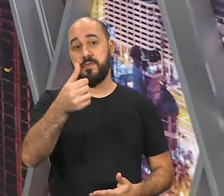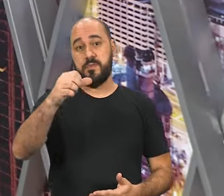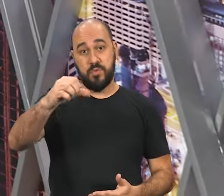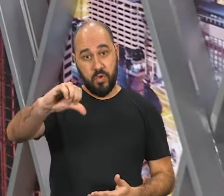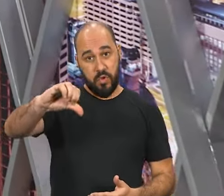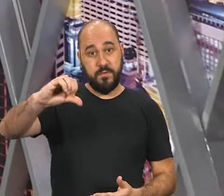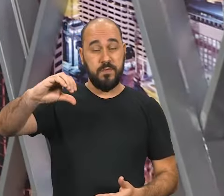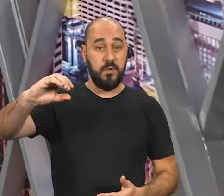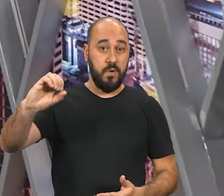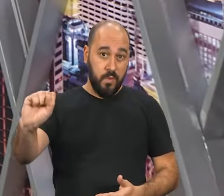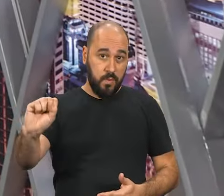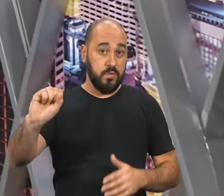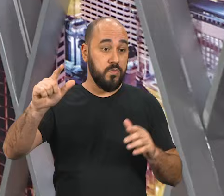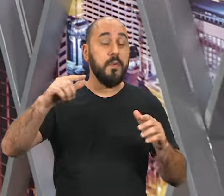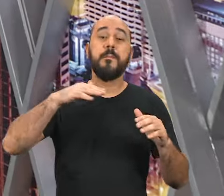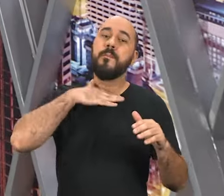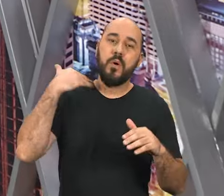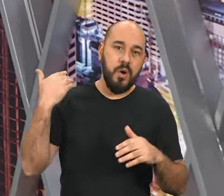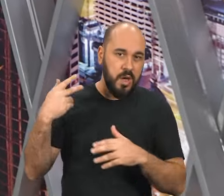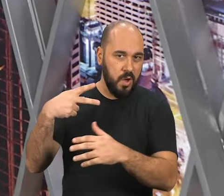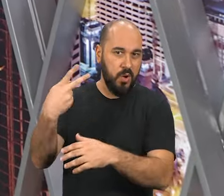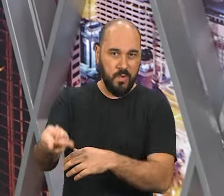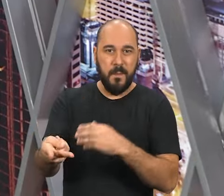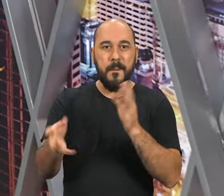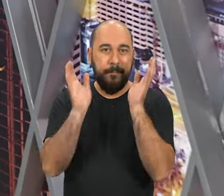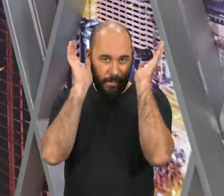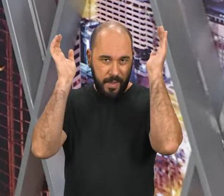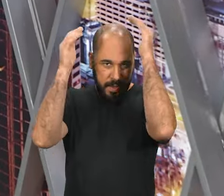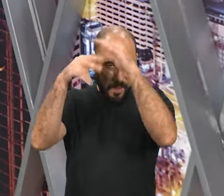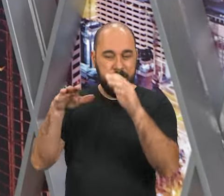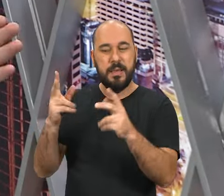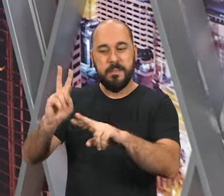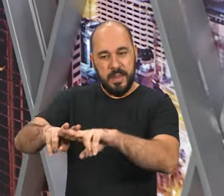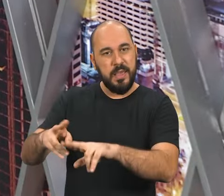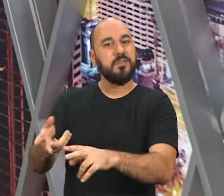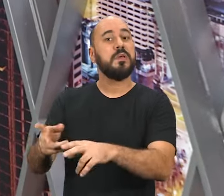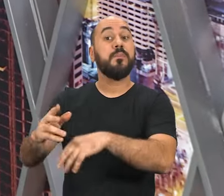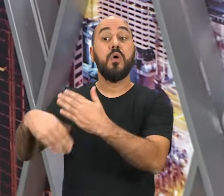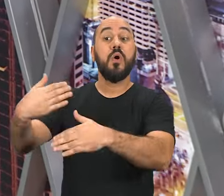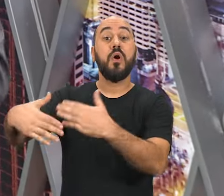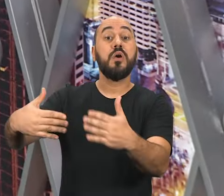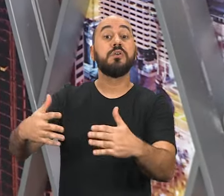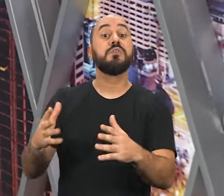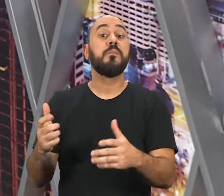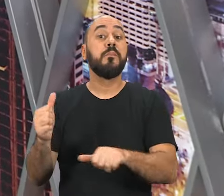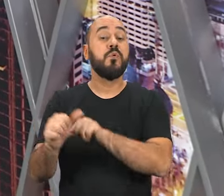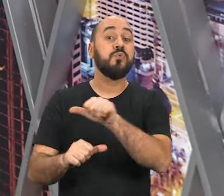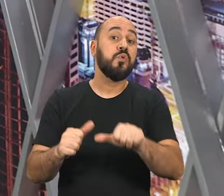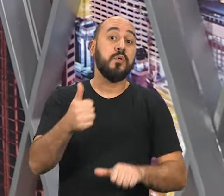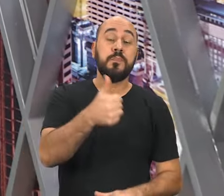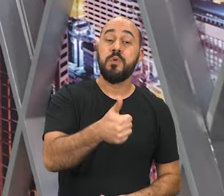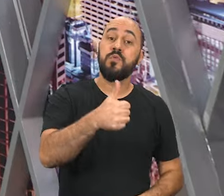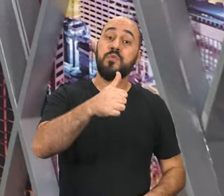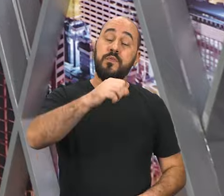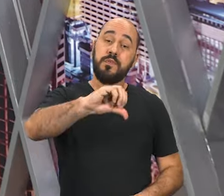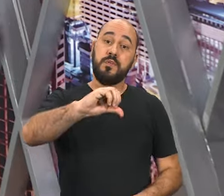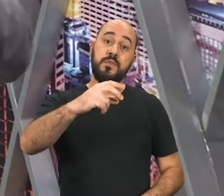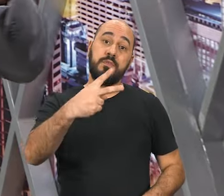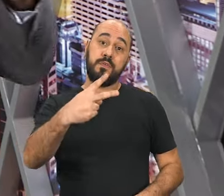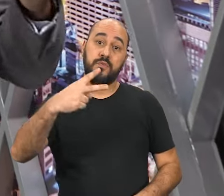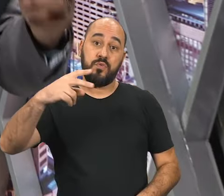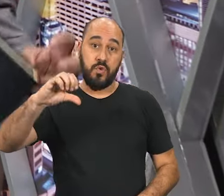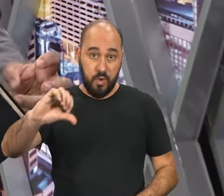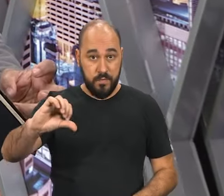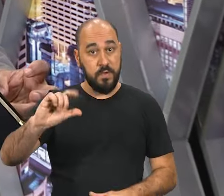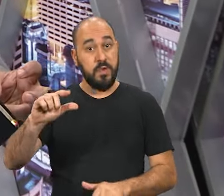Papa foi preso e acabou morrendo depois, e aí então teve um período sem o domínio papal, e em 1929 Mussolini